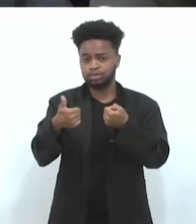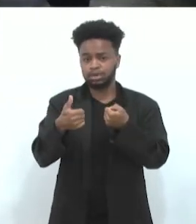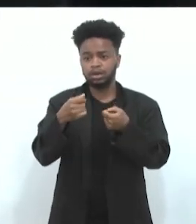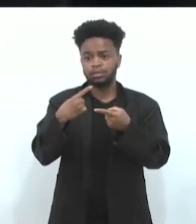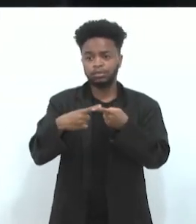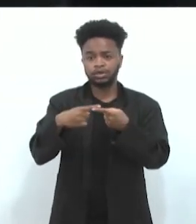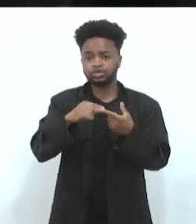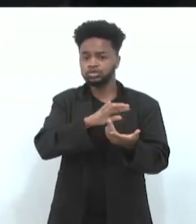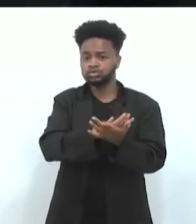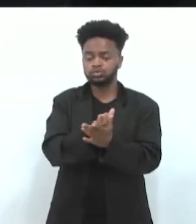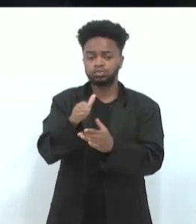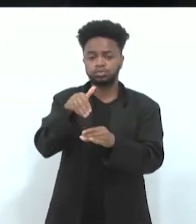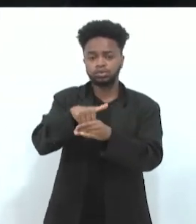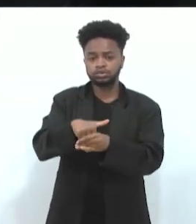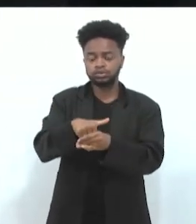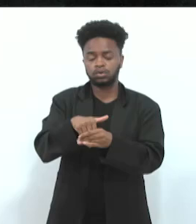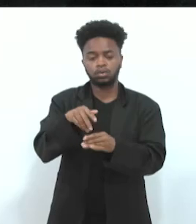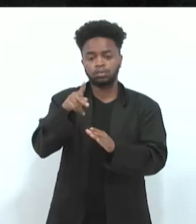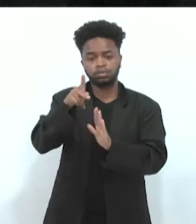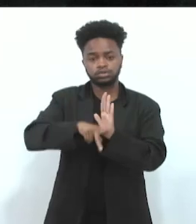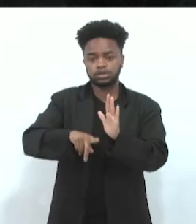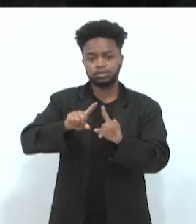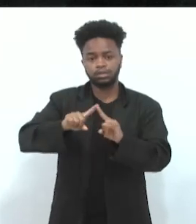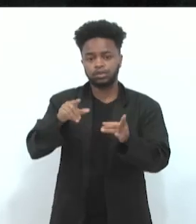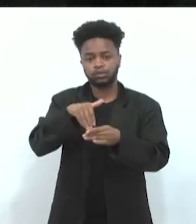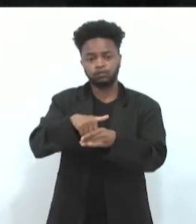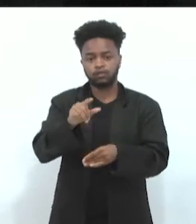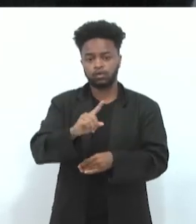votando. Perfeito.